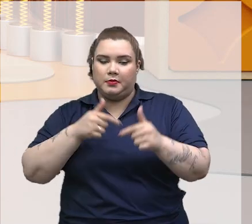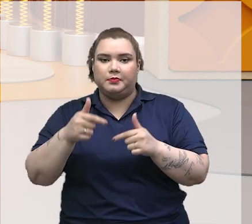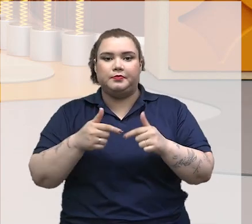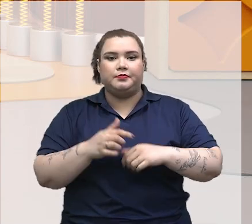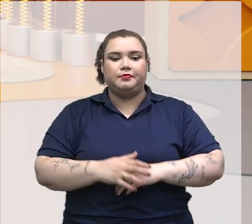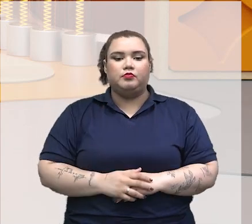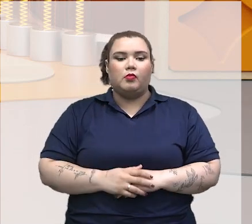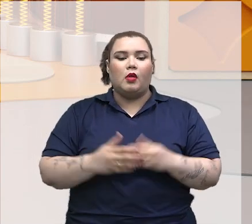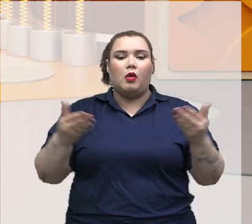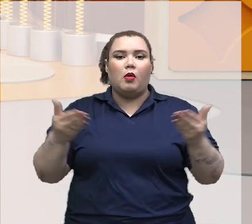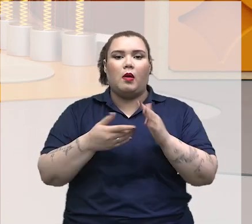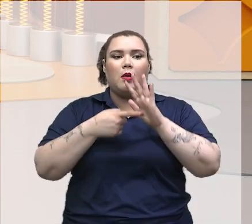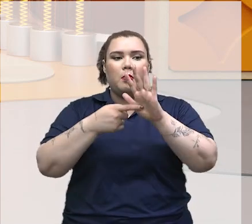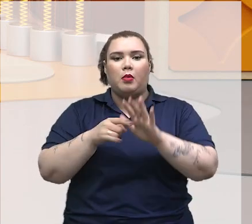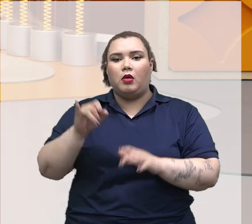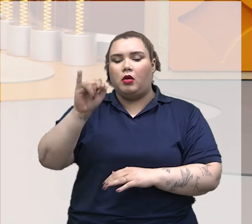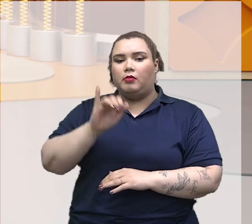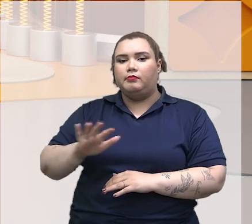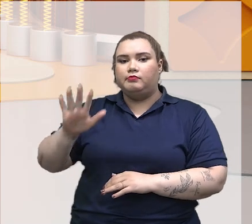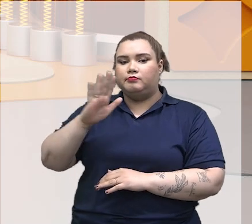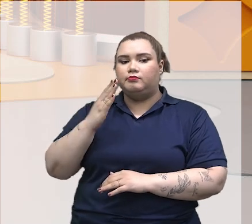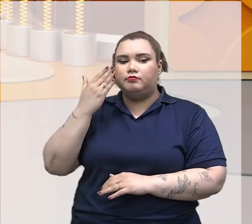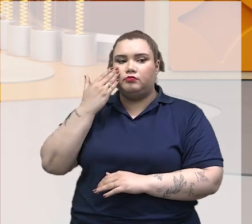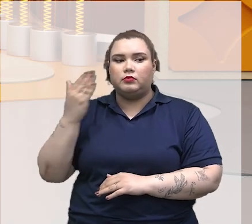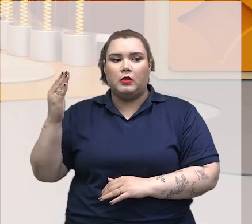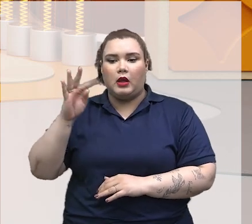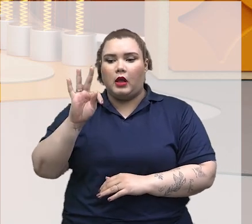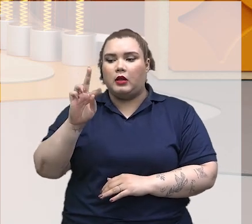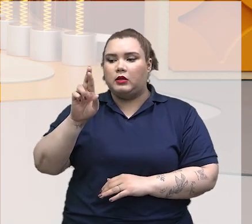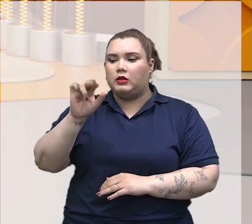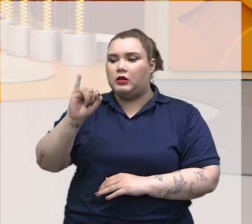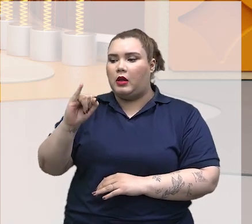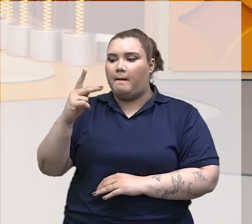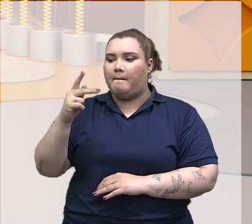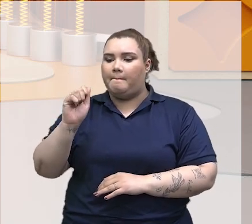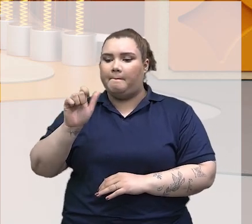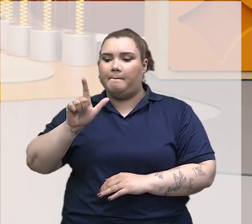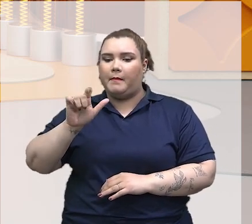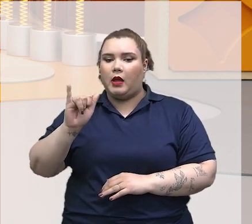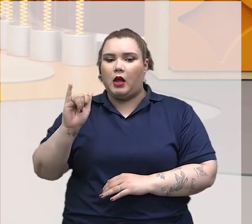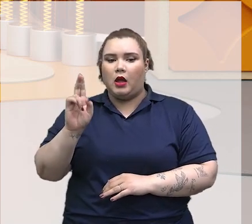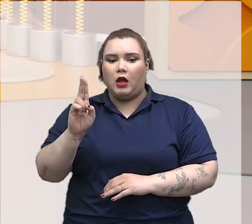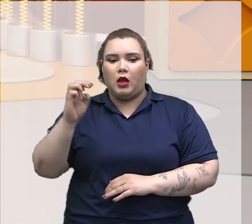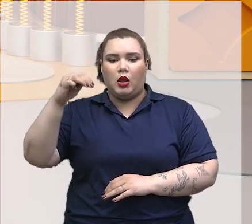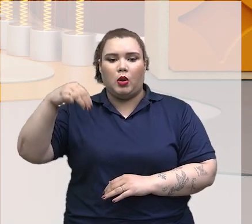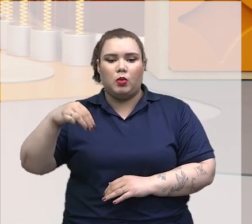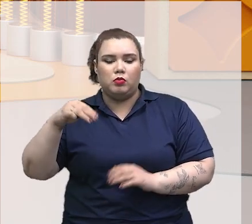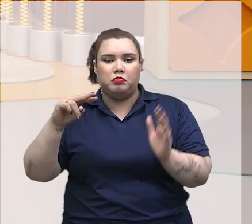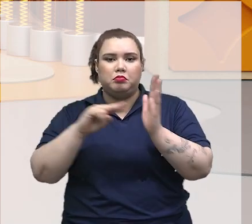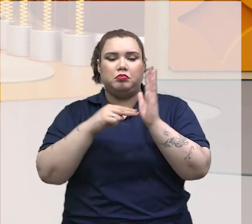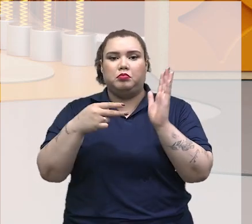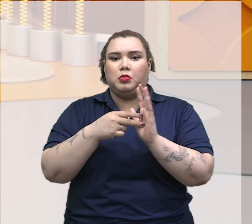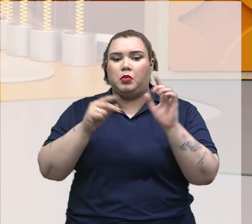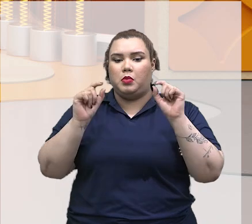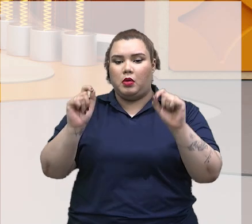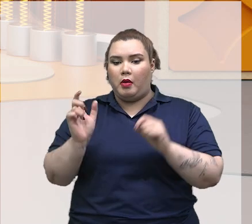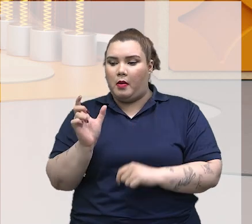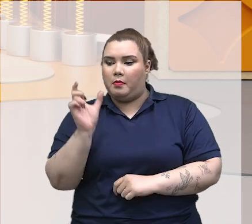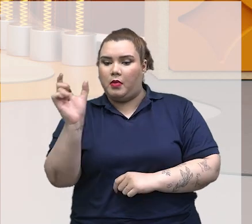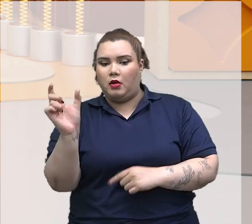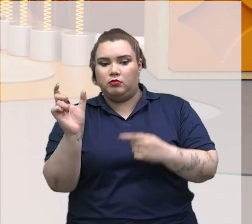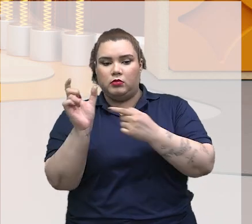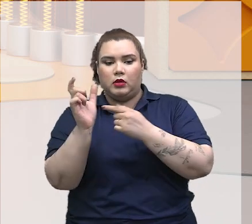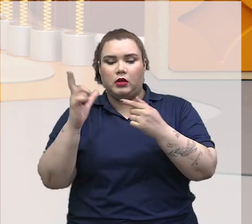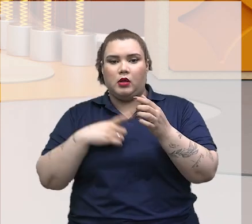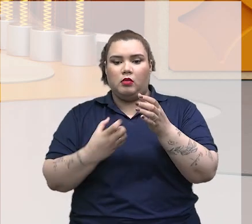essa imagem, que é justamente aqui o tripalium, tá certo? O que significa isso, professora? Que a palavra, ela se